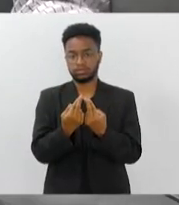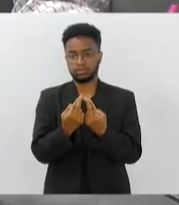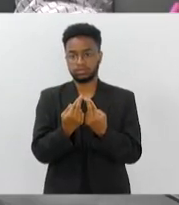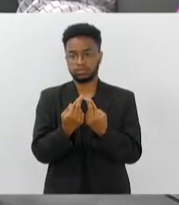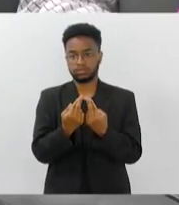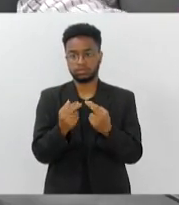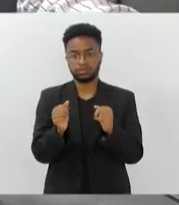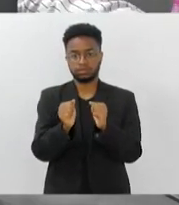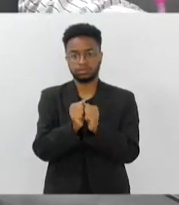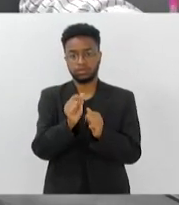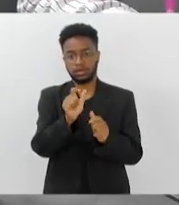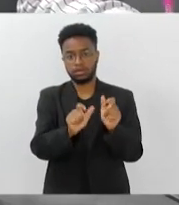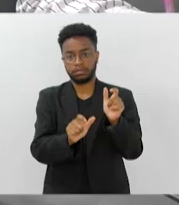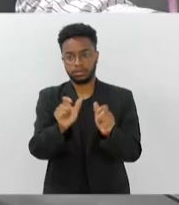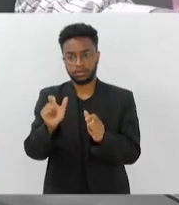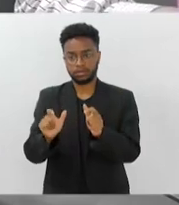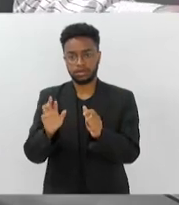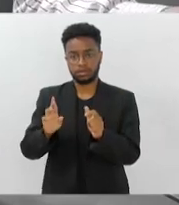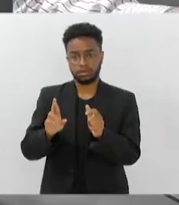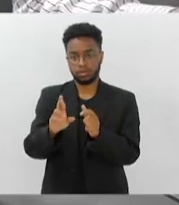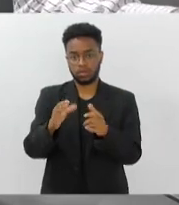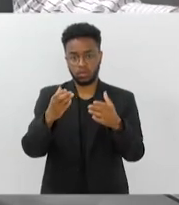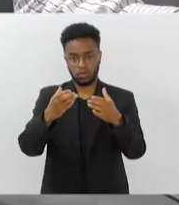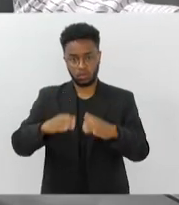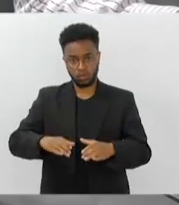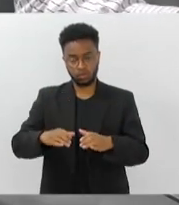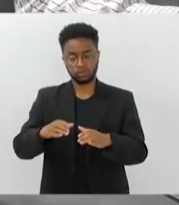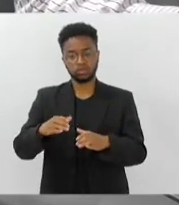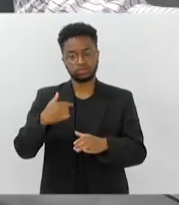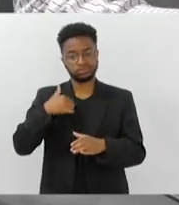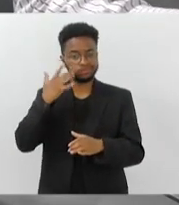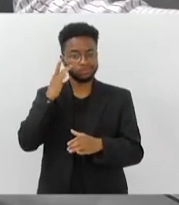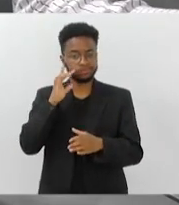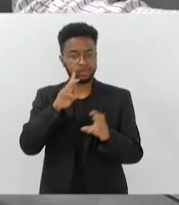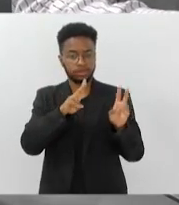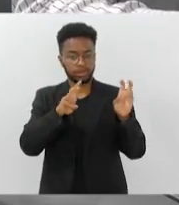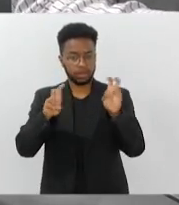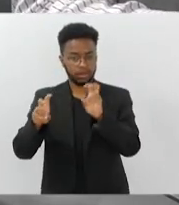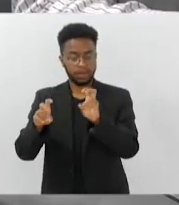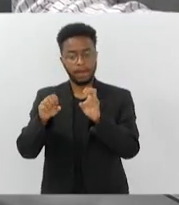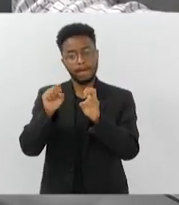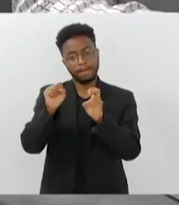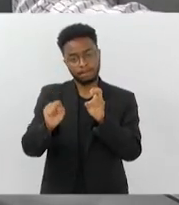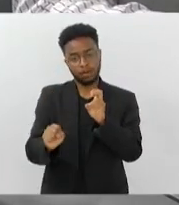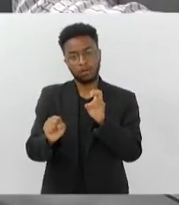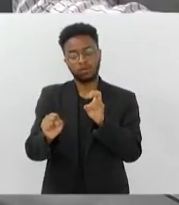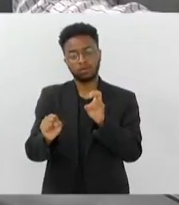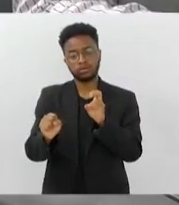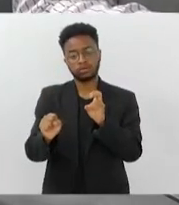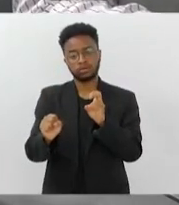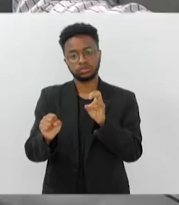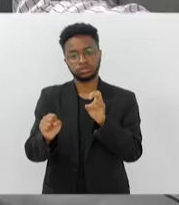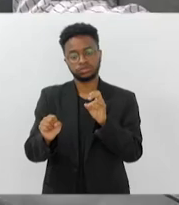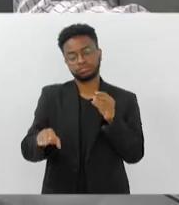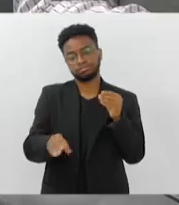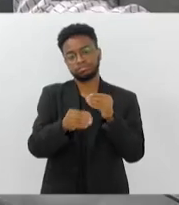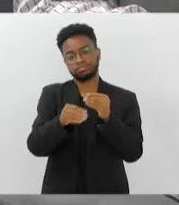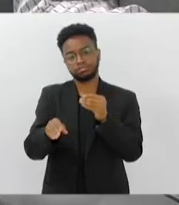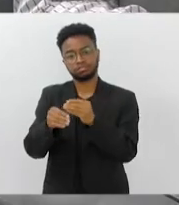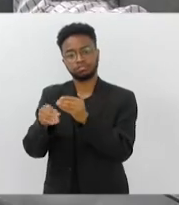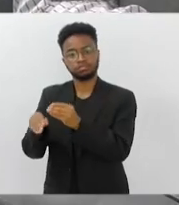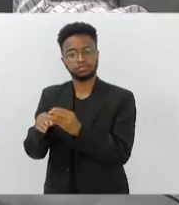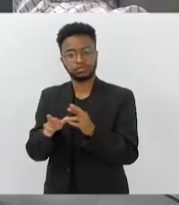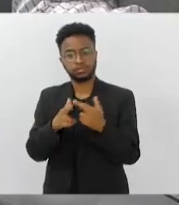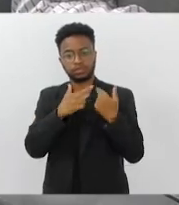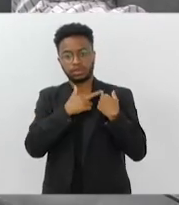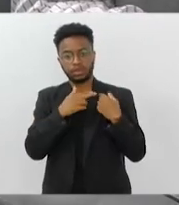com os representantes lá dos concursos, é mais um tema que pode vir e cada vez mais a gente trazer algumas atribuições